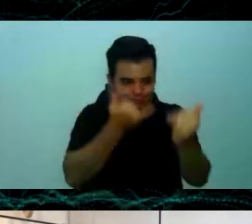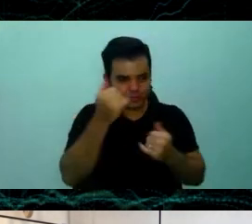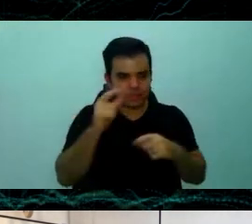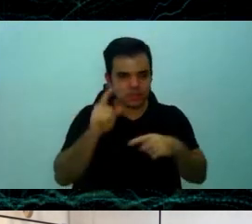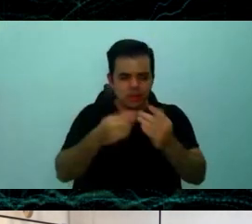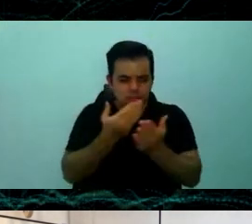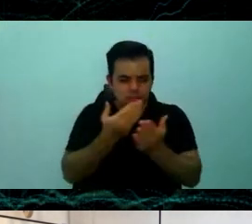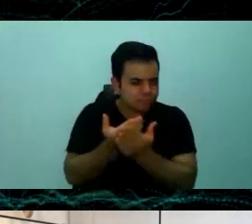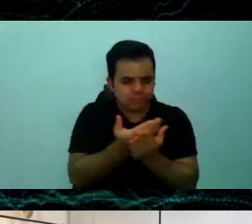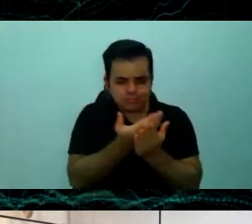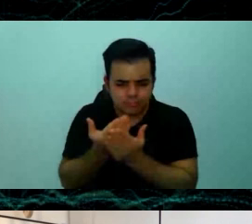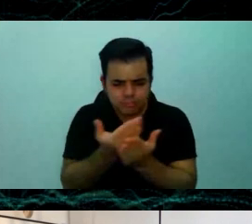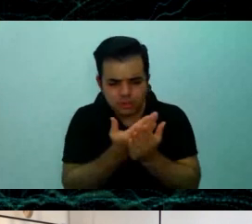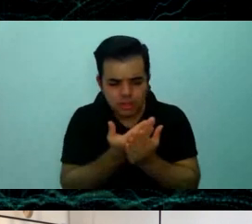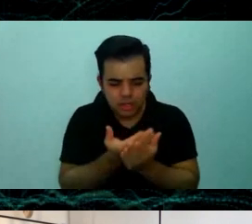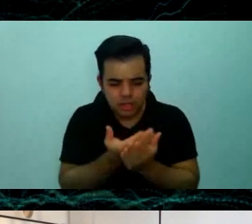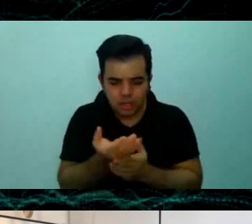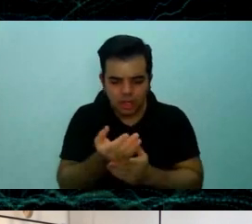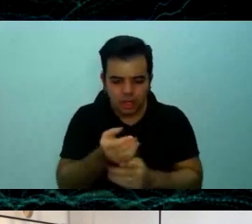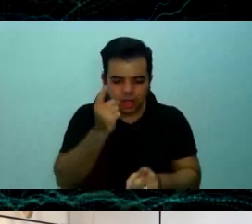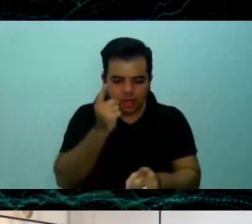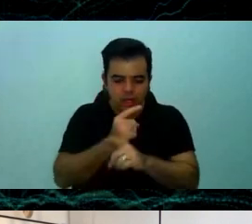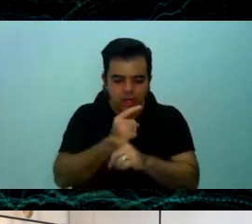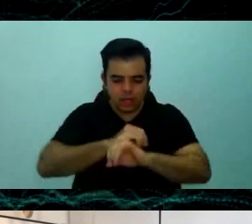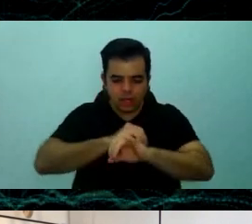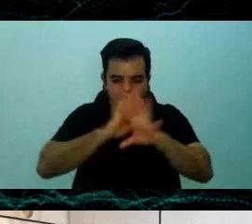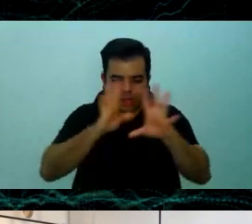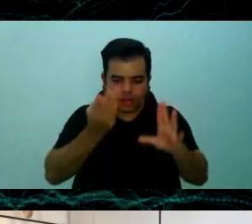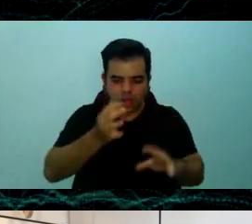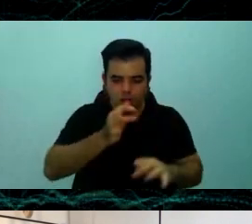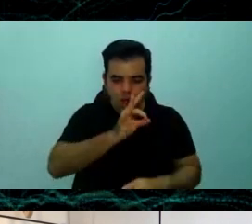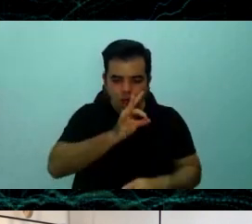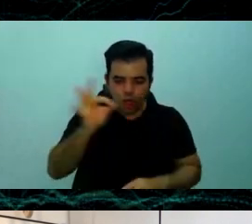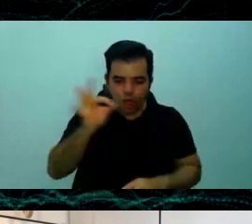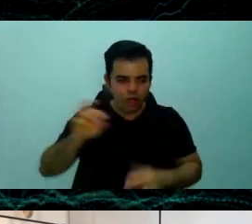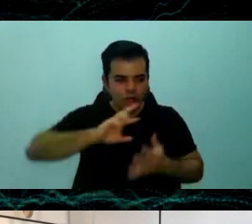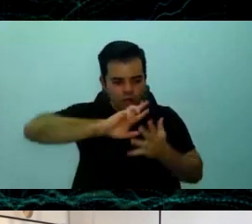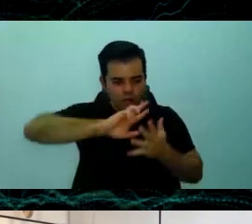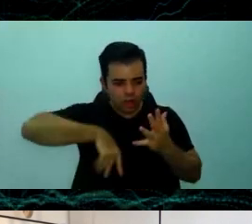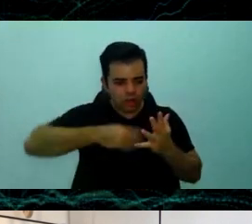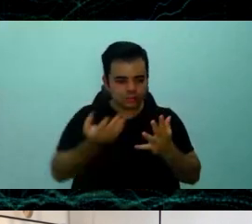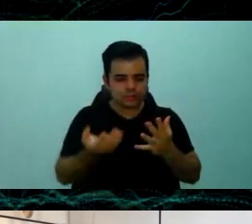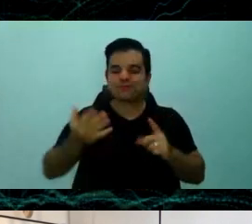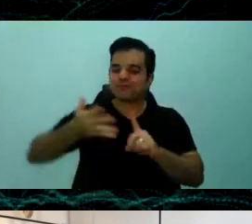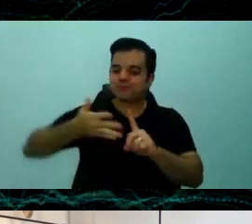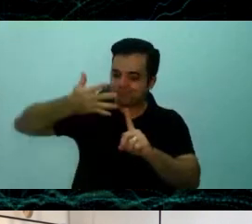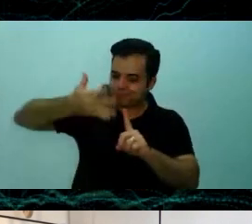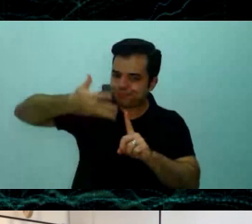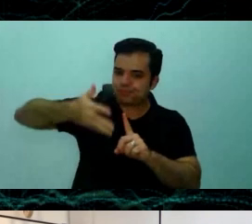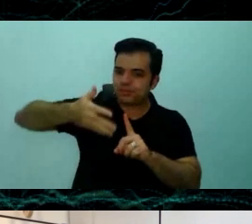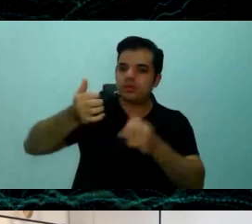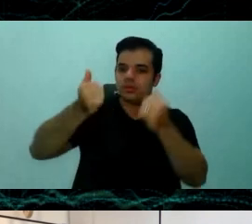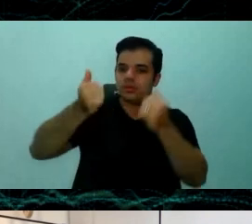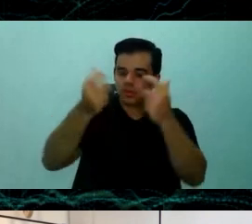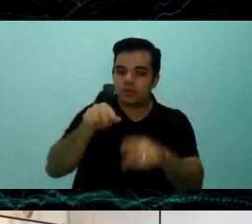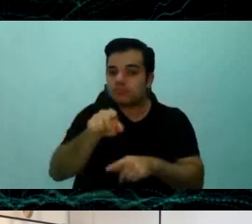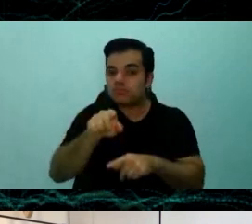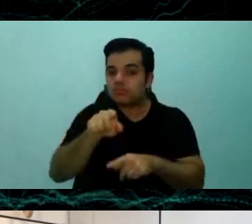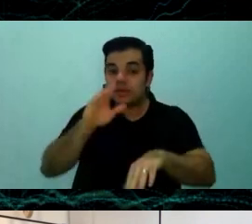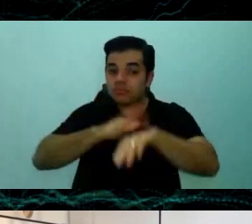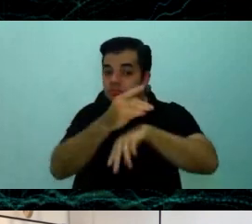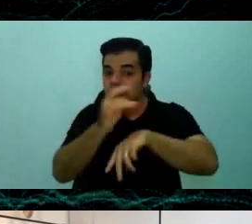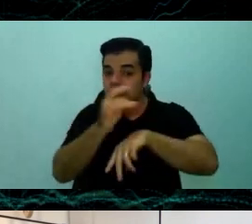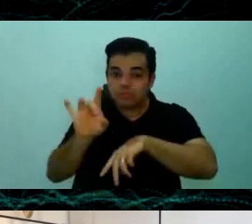ela é uma ferramenta ótima para um monte de coisa. E a ideia dessa palestrinha de hoje é te deixar curioso